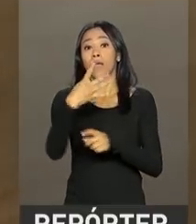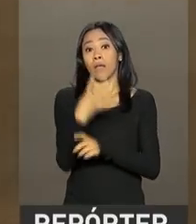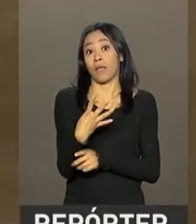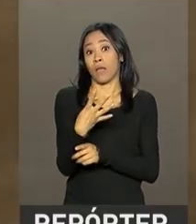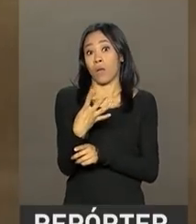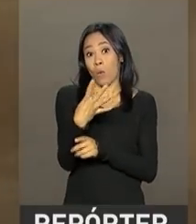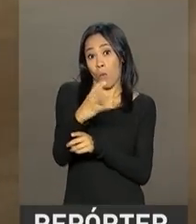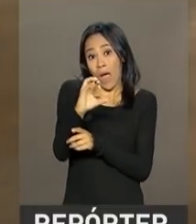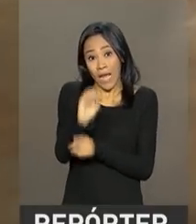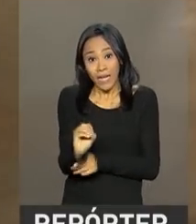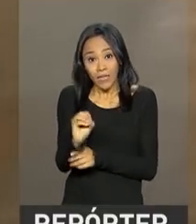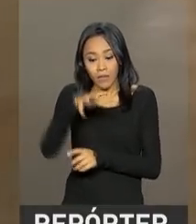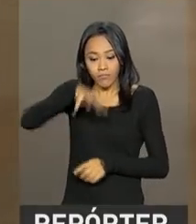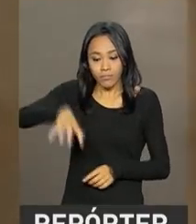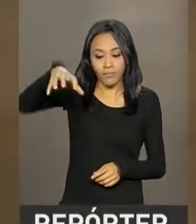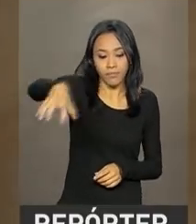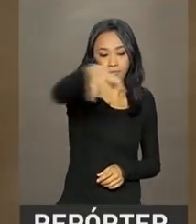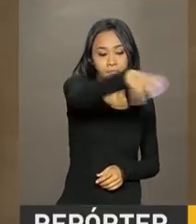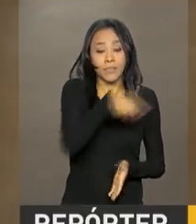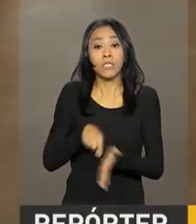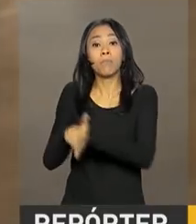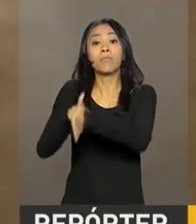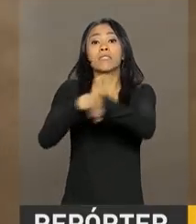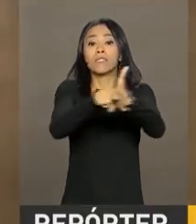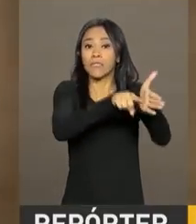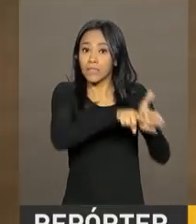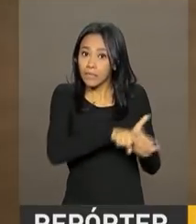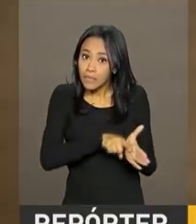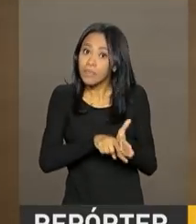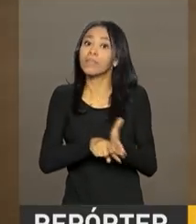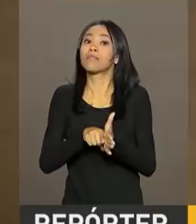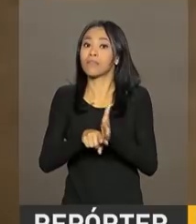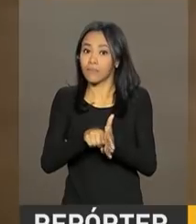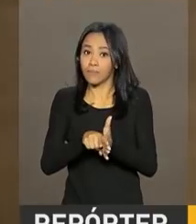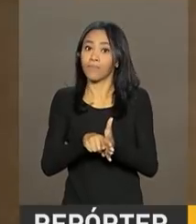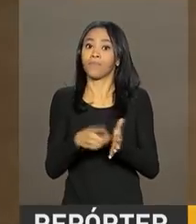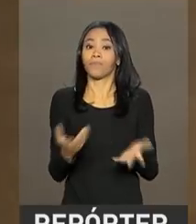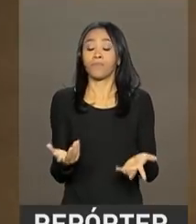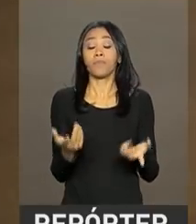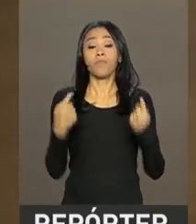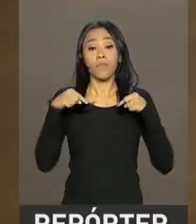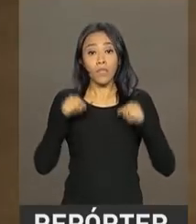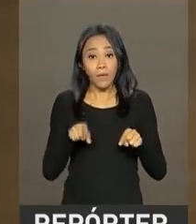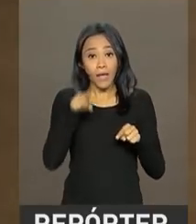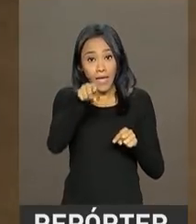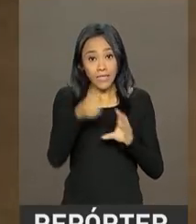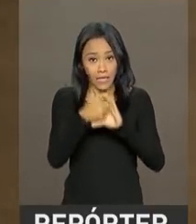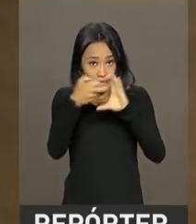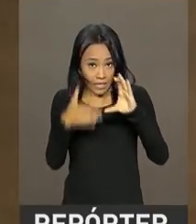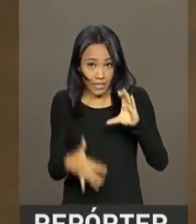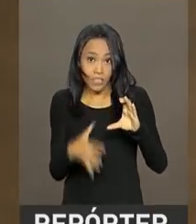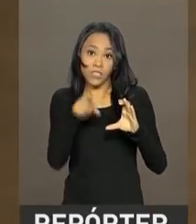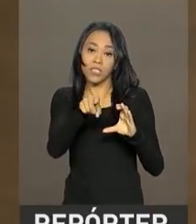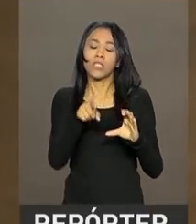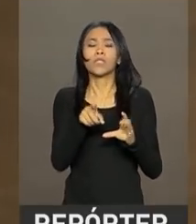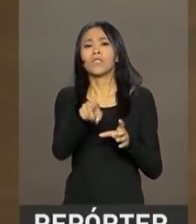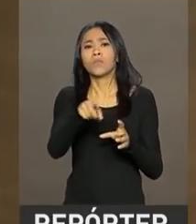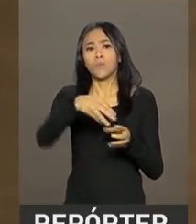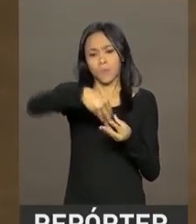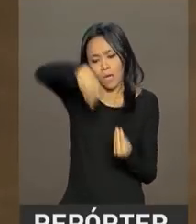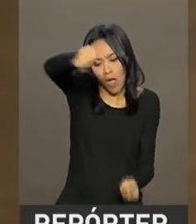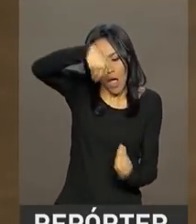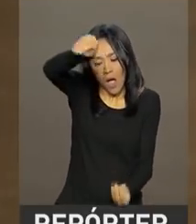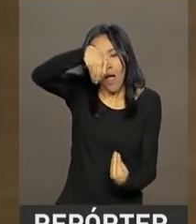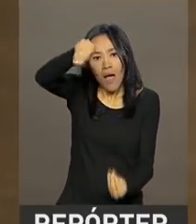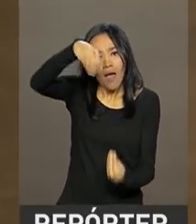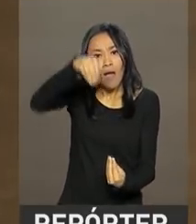estações de pesquisa, o dobro da capacidade do outro acelerador. E a característica dos raios-x que serão